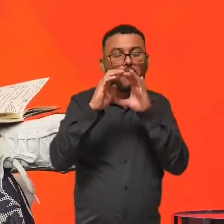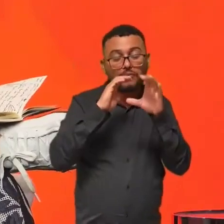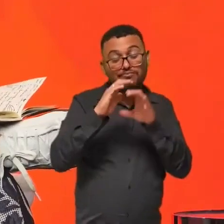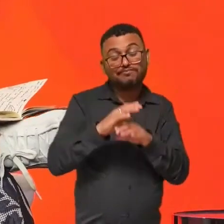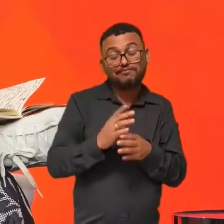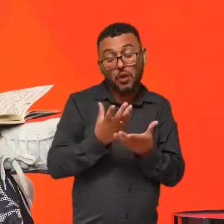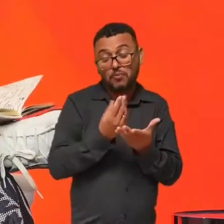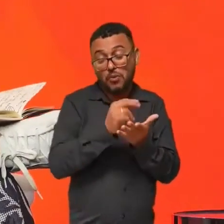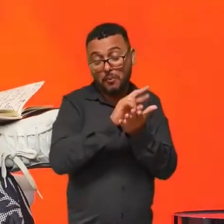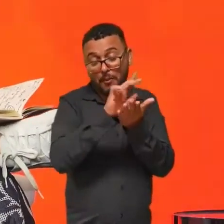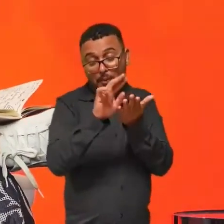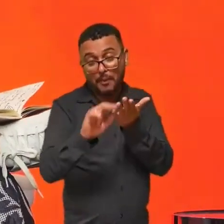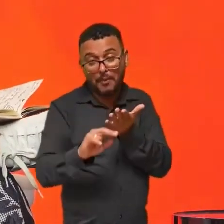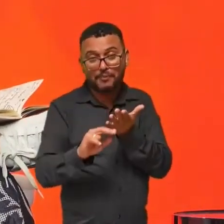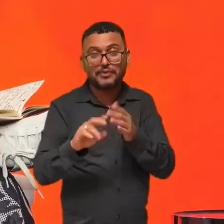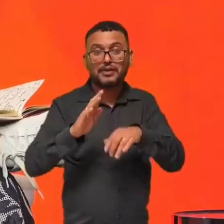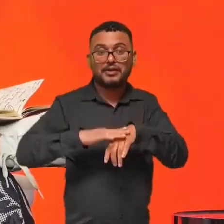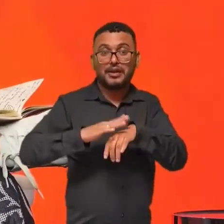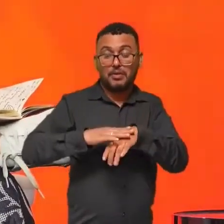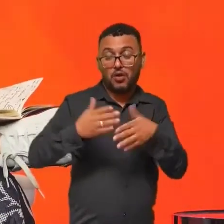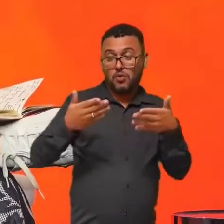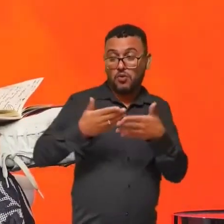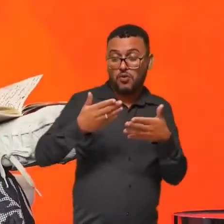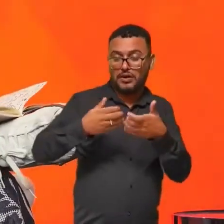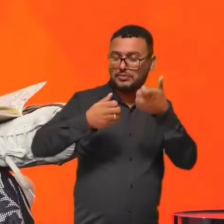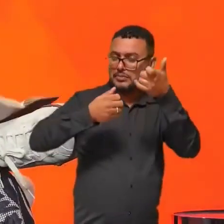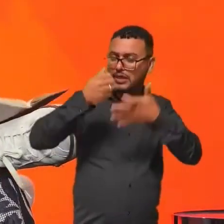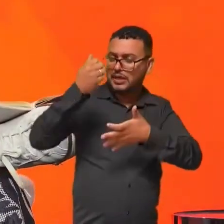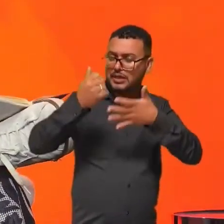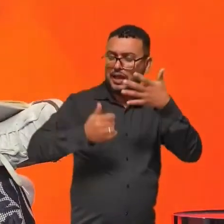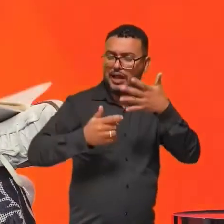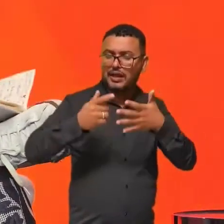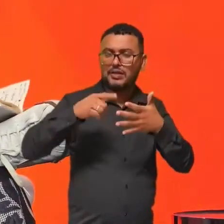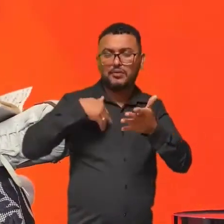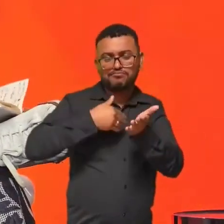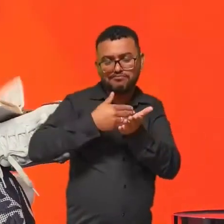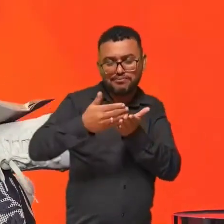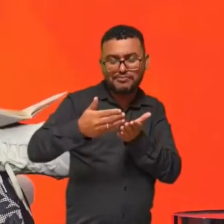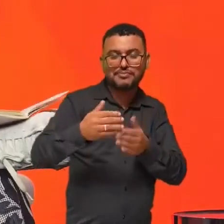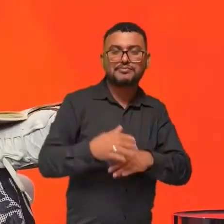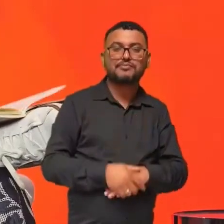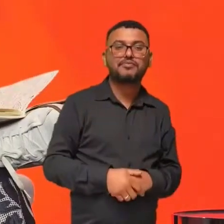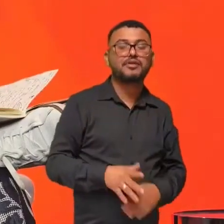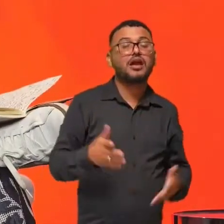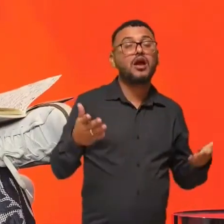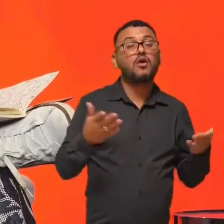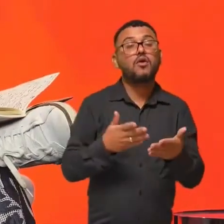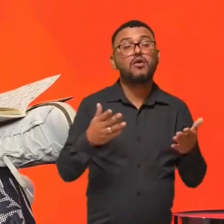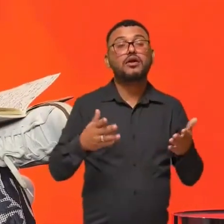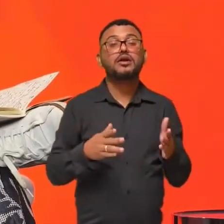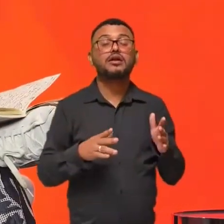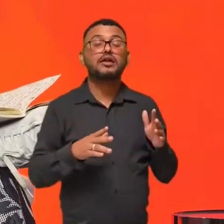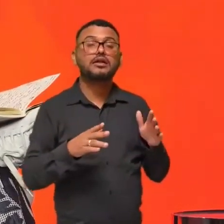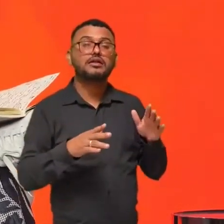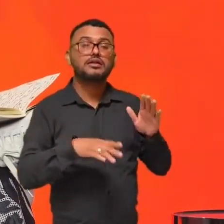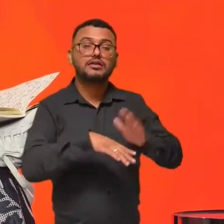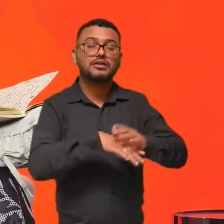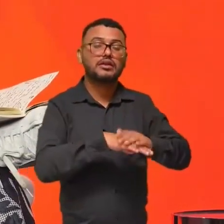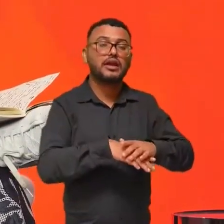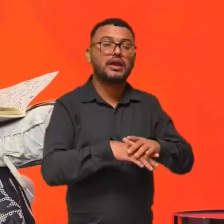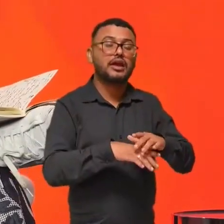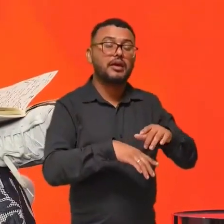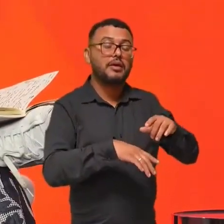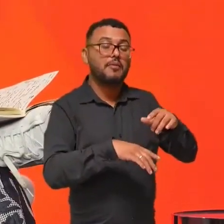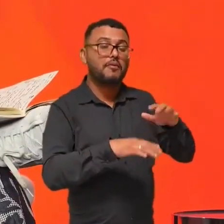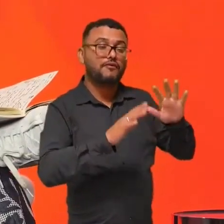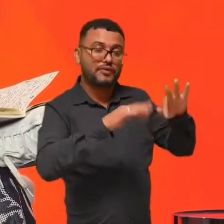que a gente tem para trazer essas reflexões iniciais, eu queria aqui tratar, nesses minutos finais, de 4 pontos para a gente